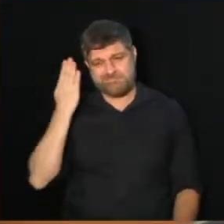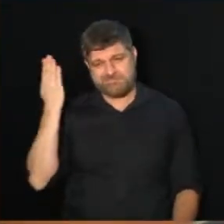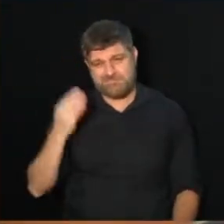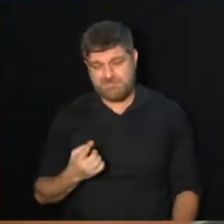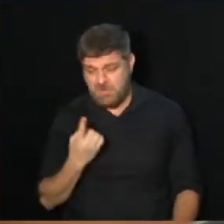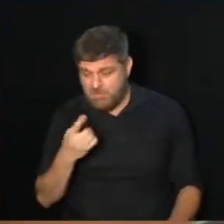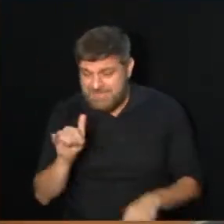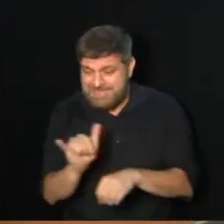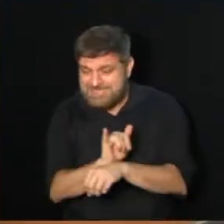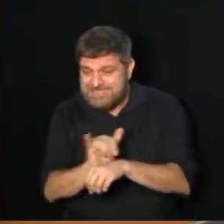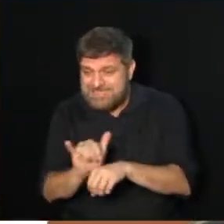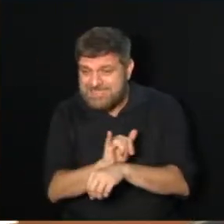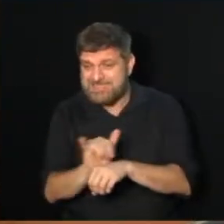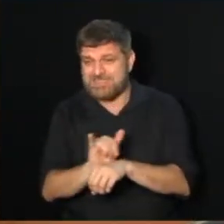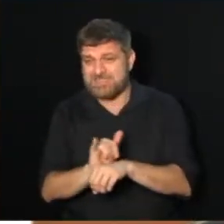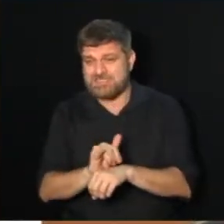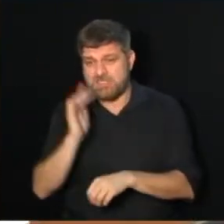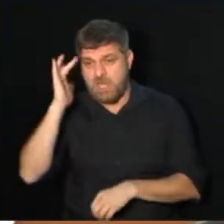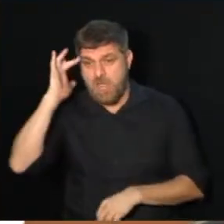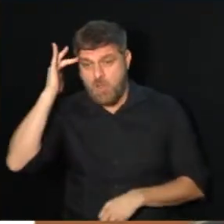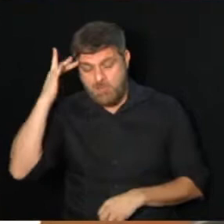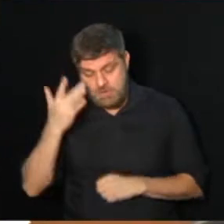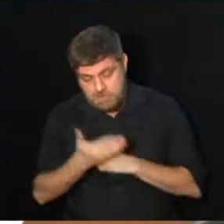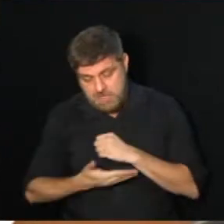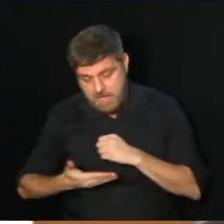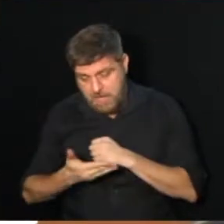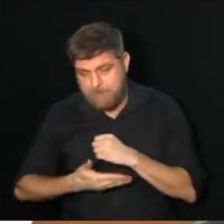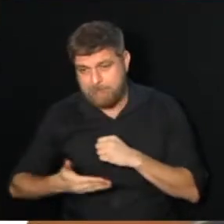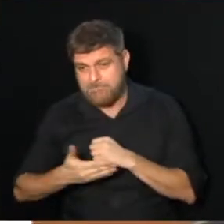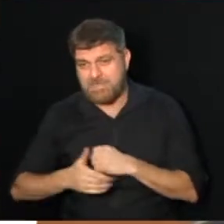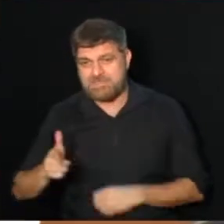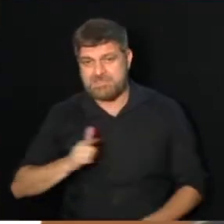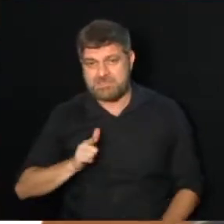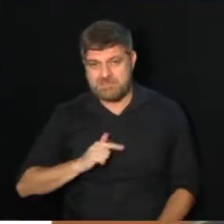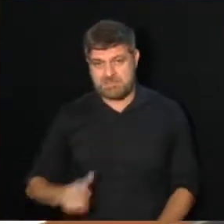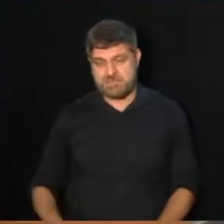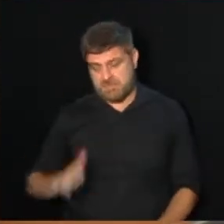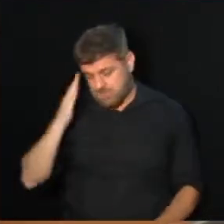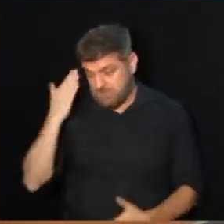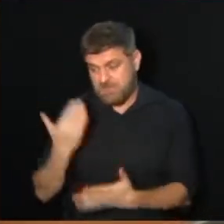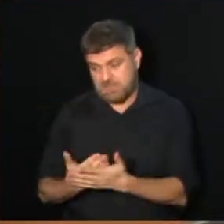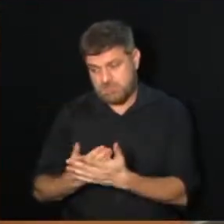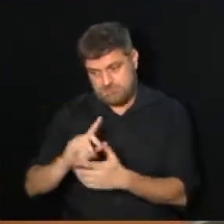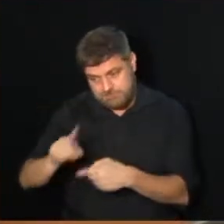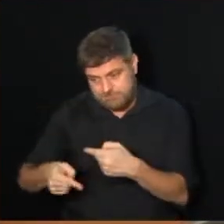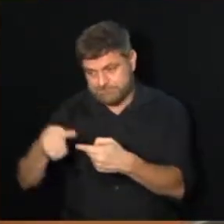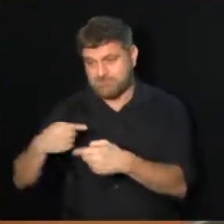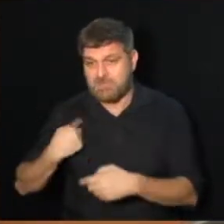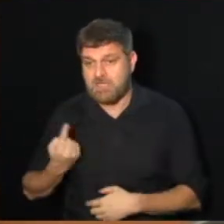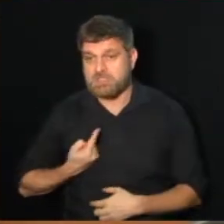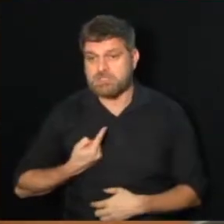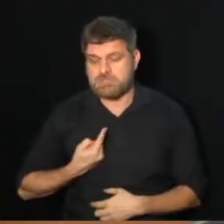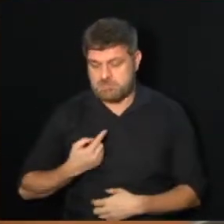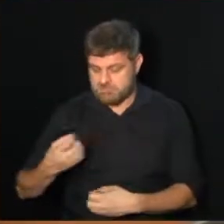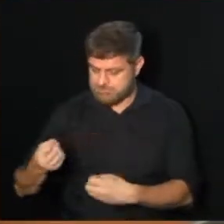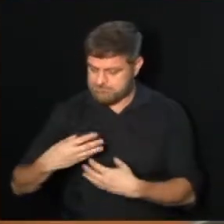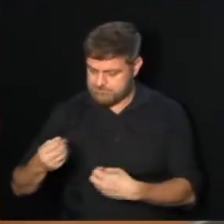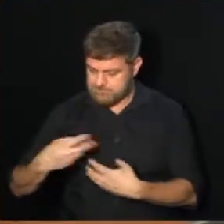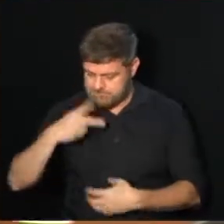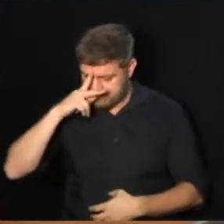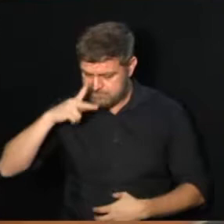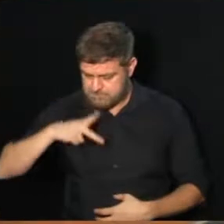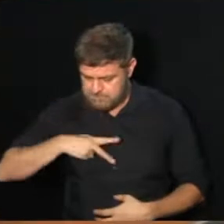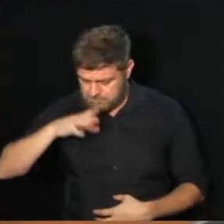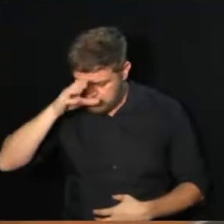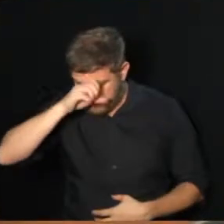dos caminhos, eu acho um caminho fundamental, um passo que vai ser muito grande para a gente se educar, nós todos